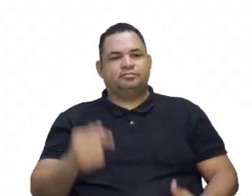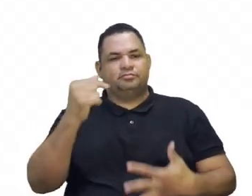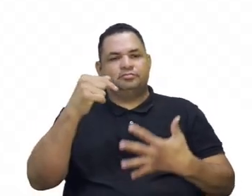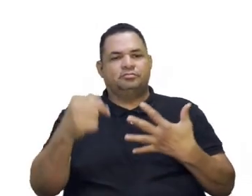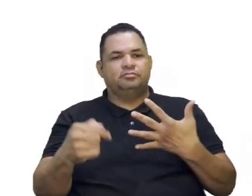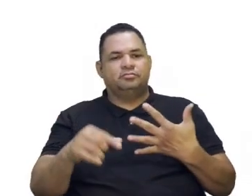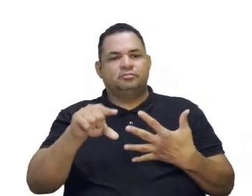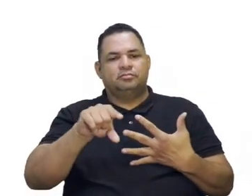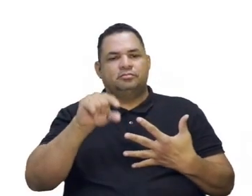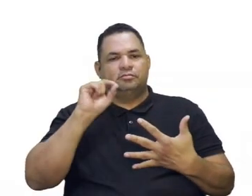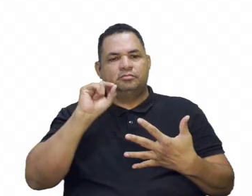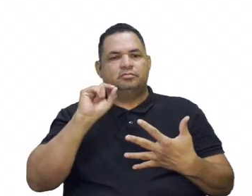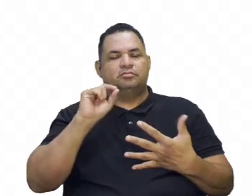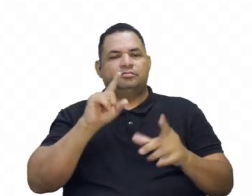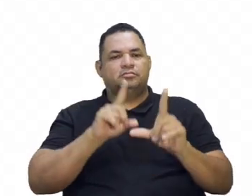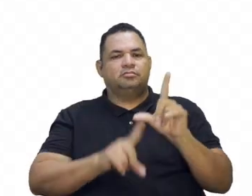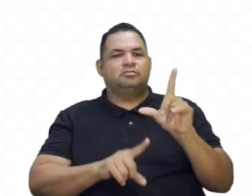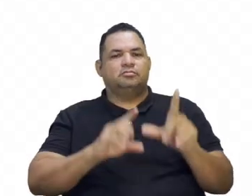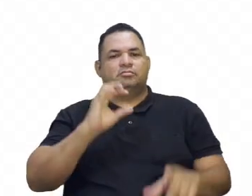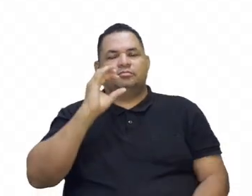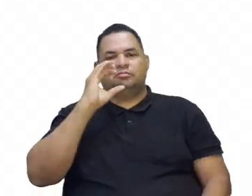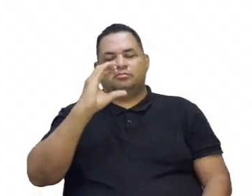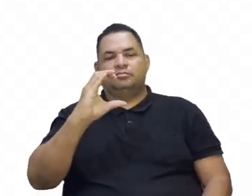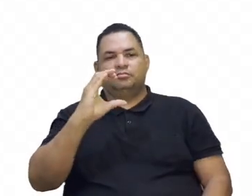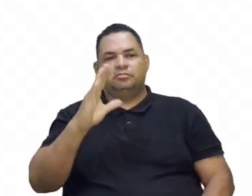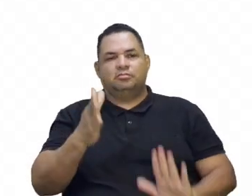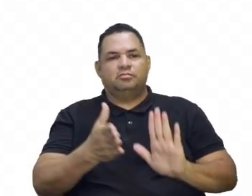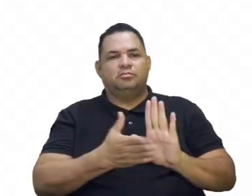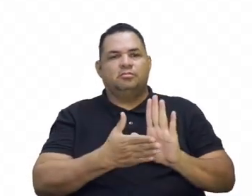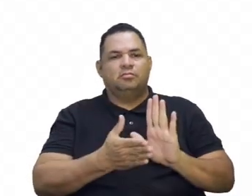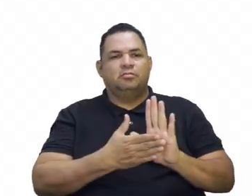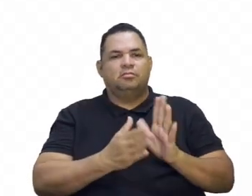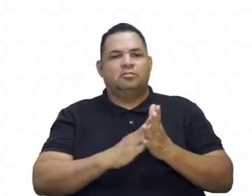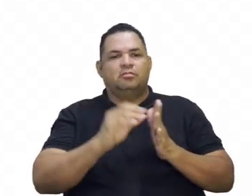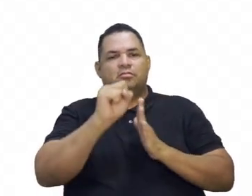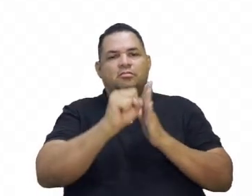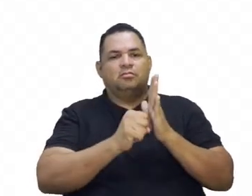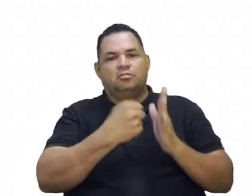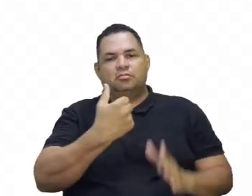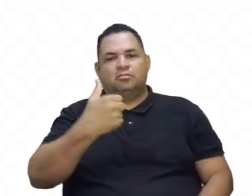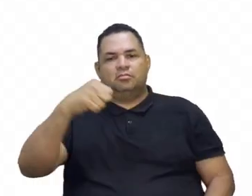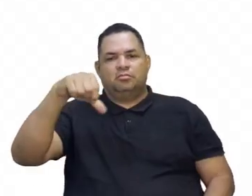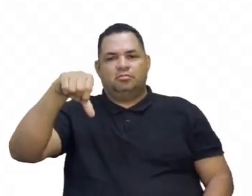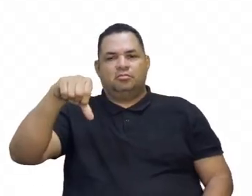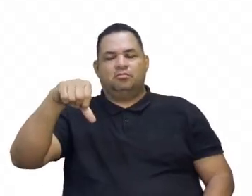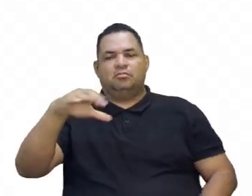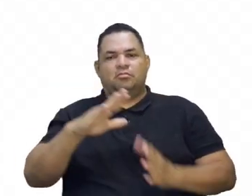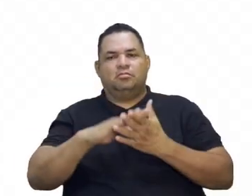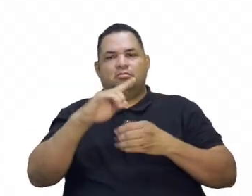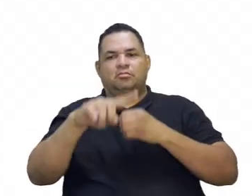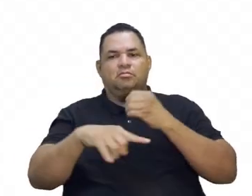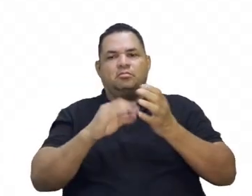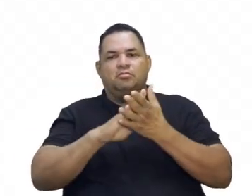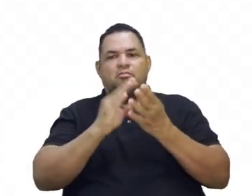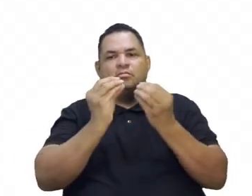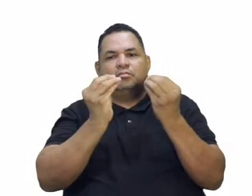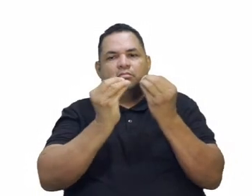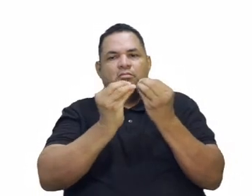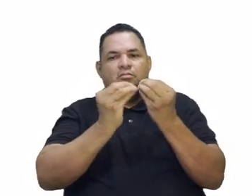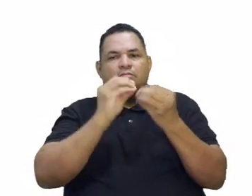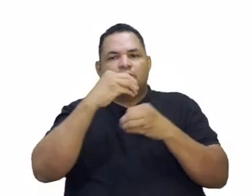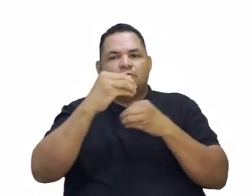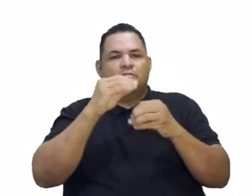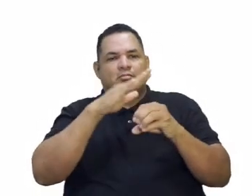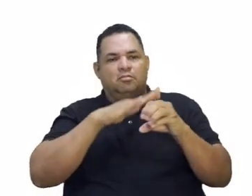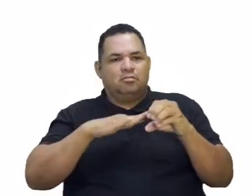correta aqui é a letra C. Ele propôs isso por volta do século XIX, que o átomo era uma partícula